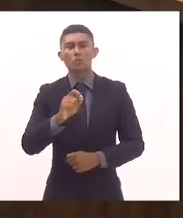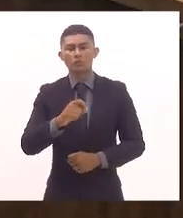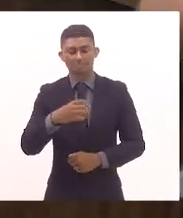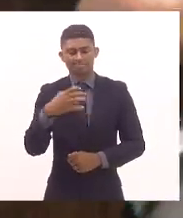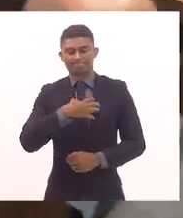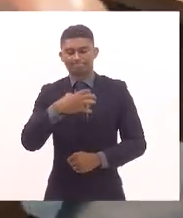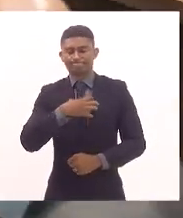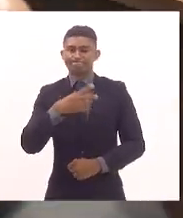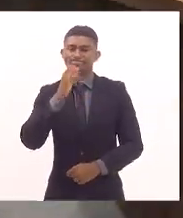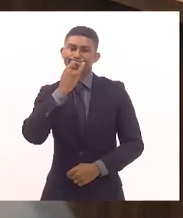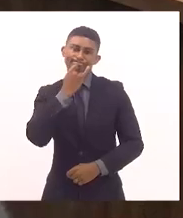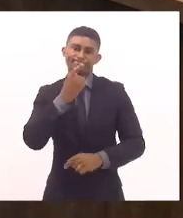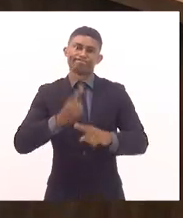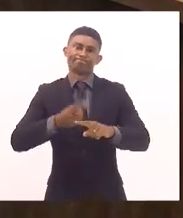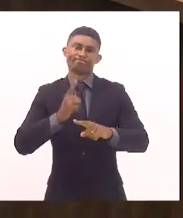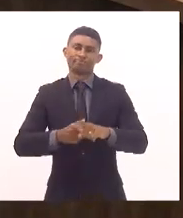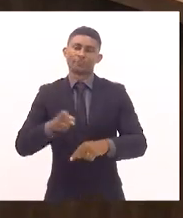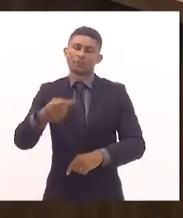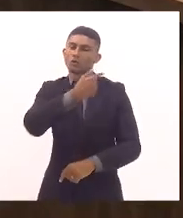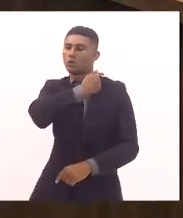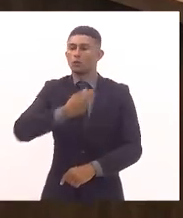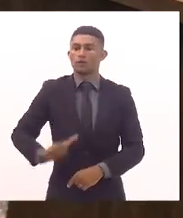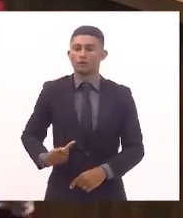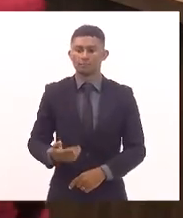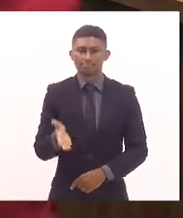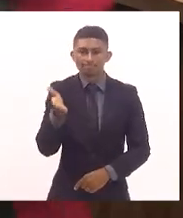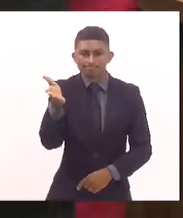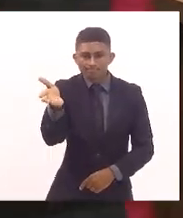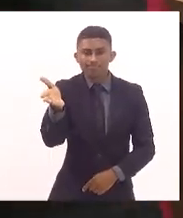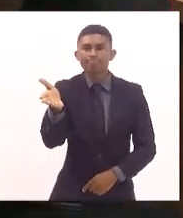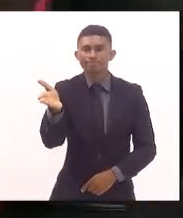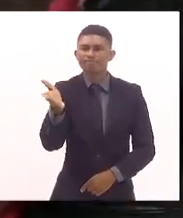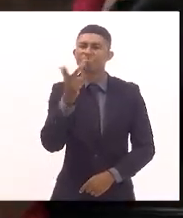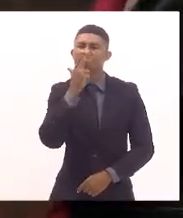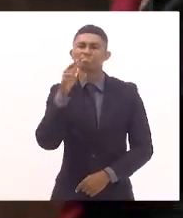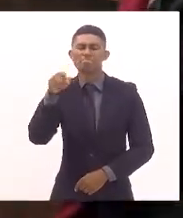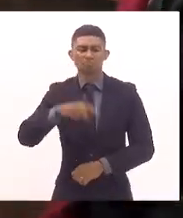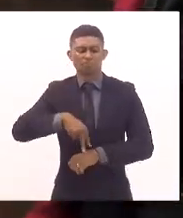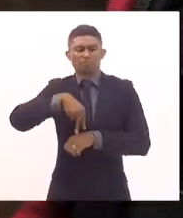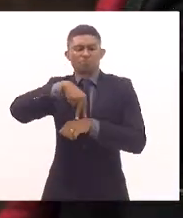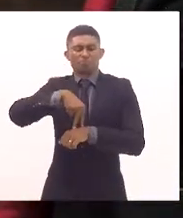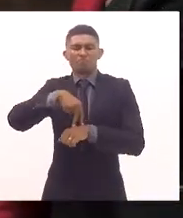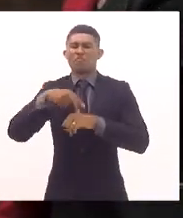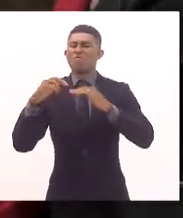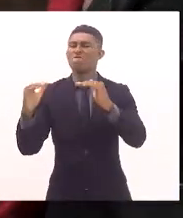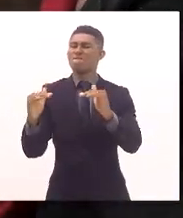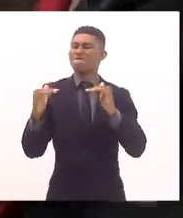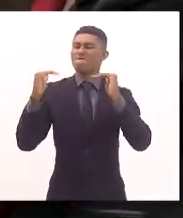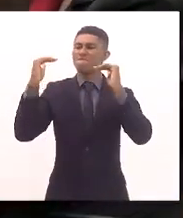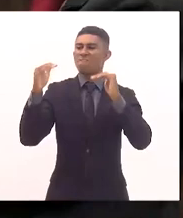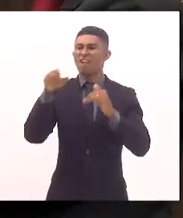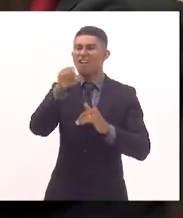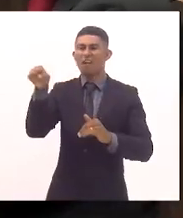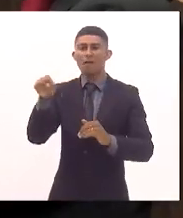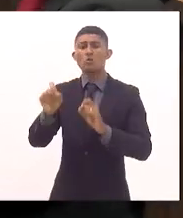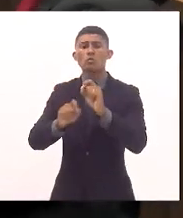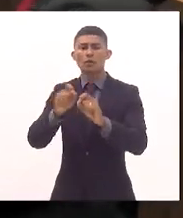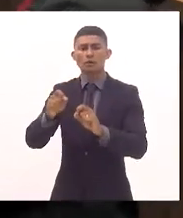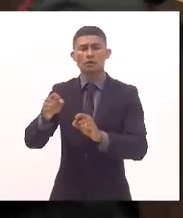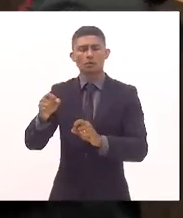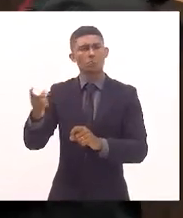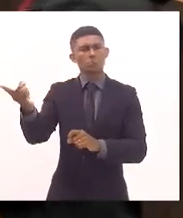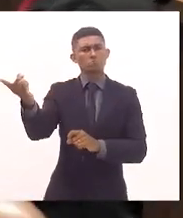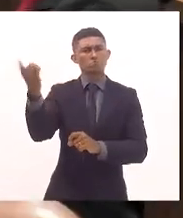lamentar o quanto que o governo se coloca numa postura completamente autoritária de mandar um projeto para